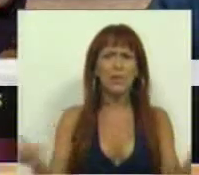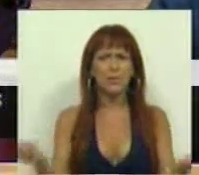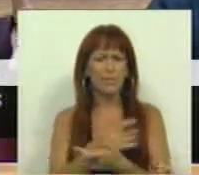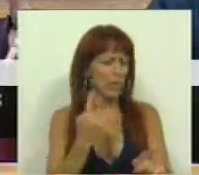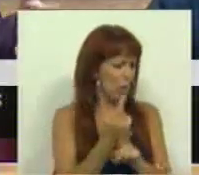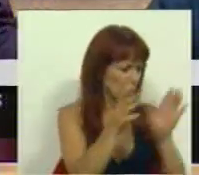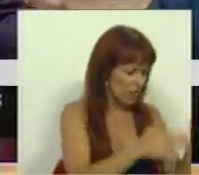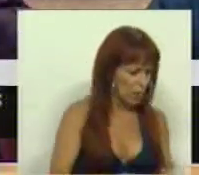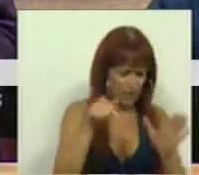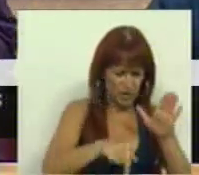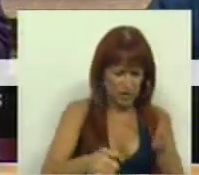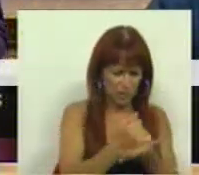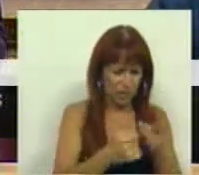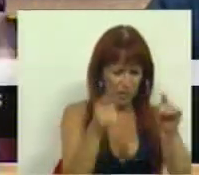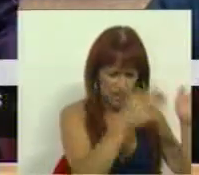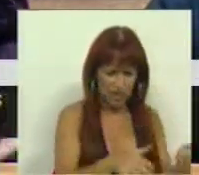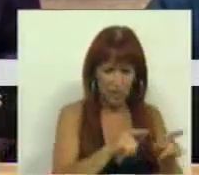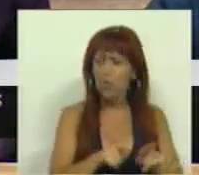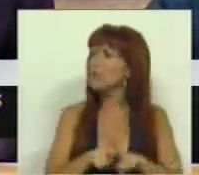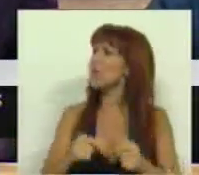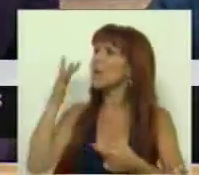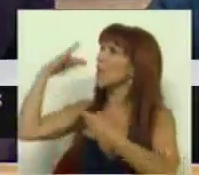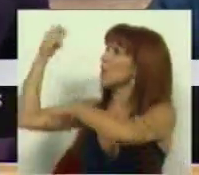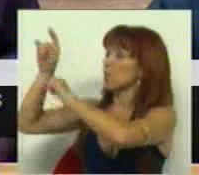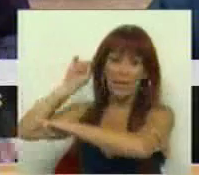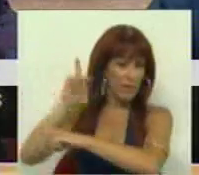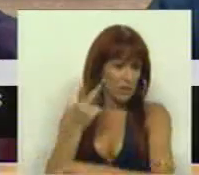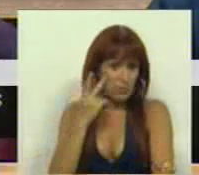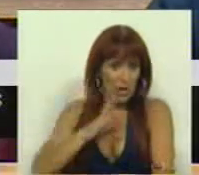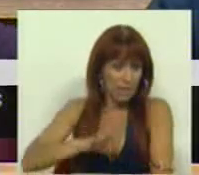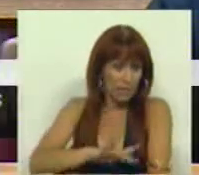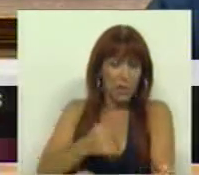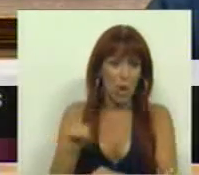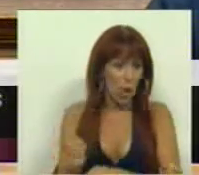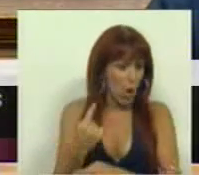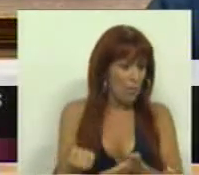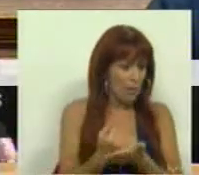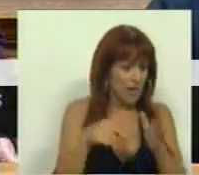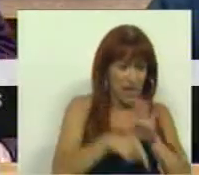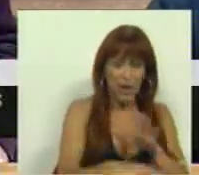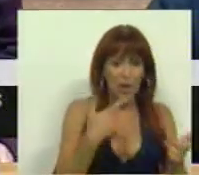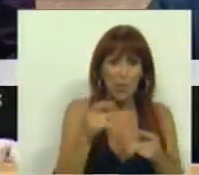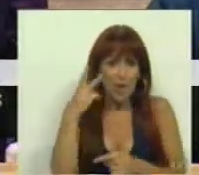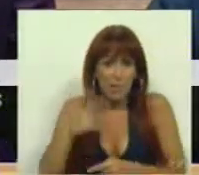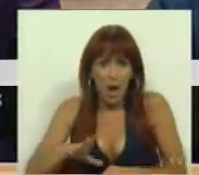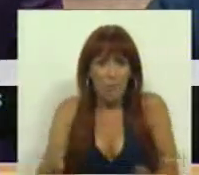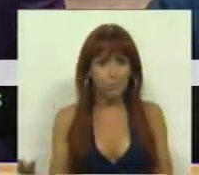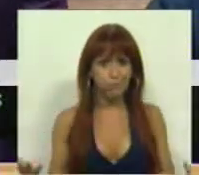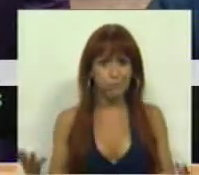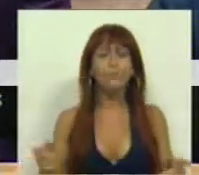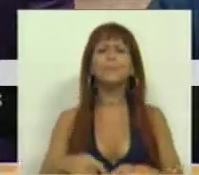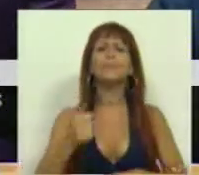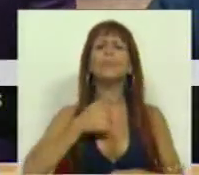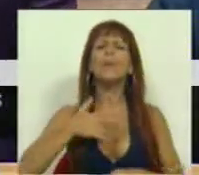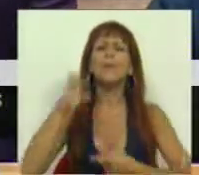que produz entre ao mercado interno e para a exportação é essencial à sua sobrevivência e não havendo mercado interno não podem sobreviver as